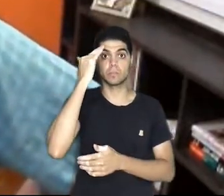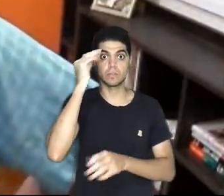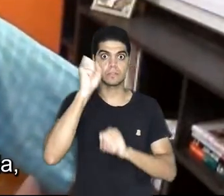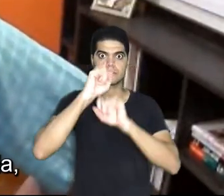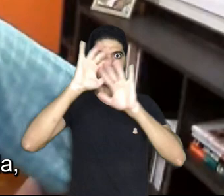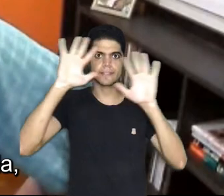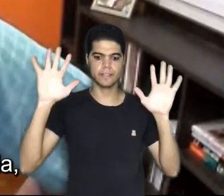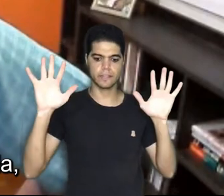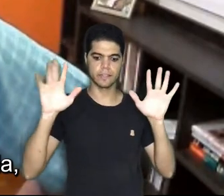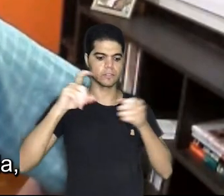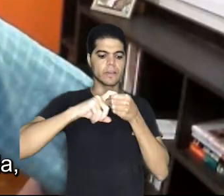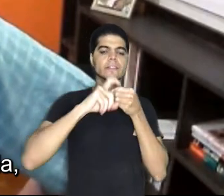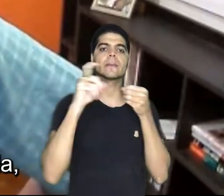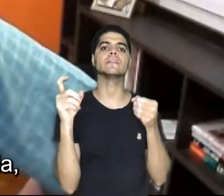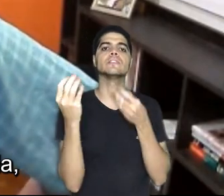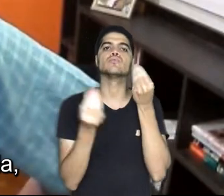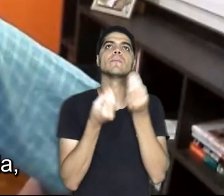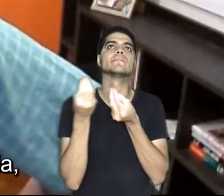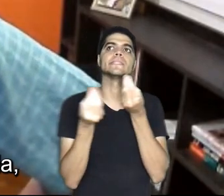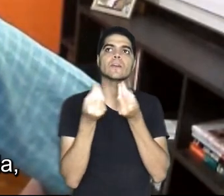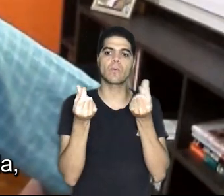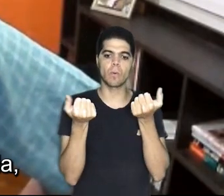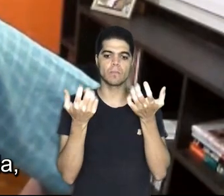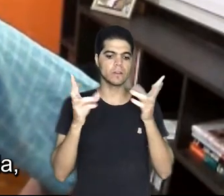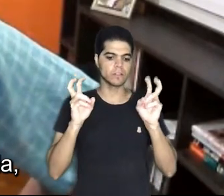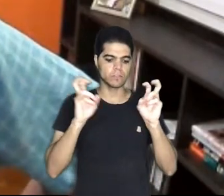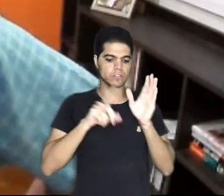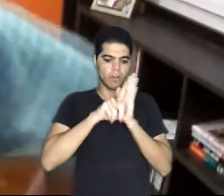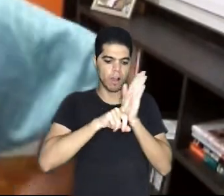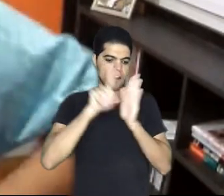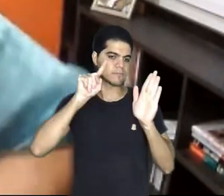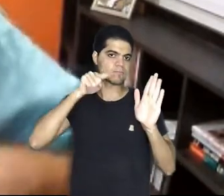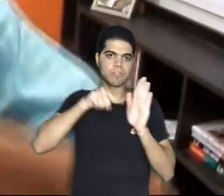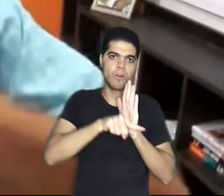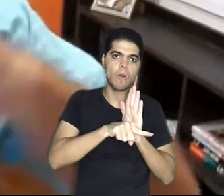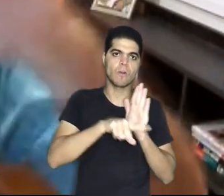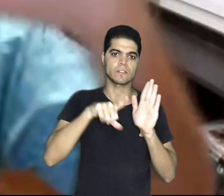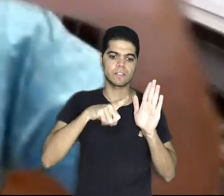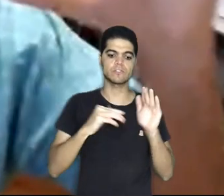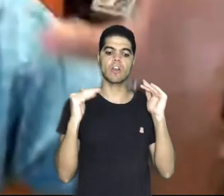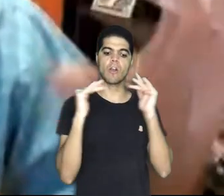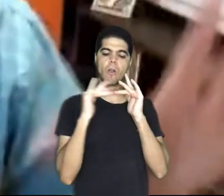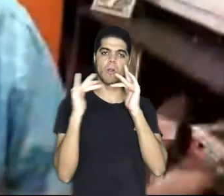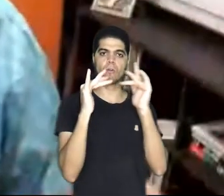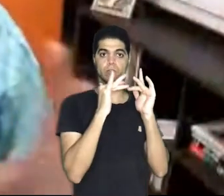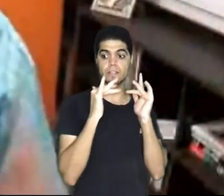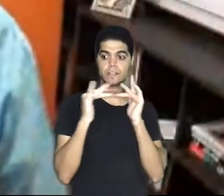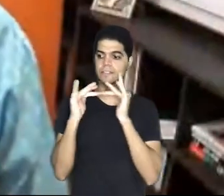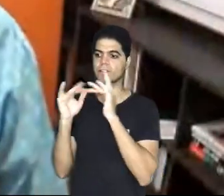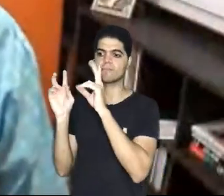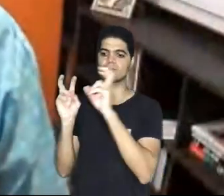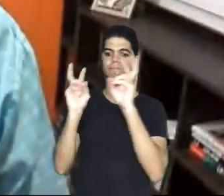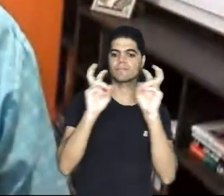entender a independência de uma maneira profunda em grande conexão com